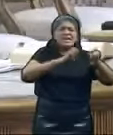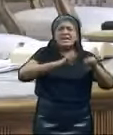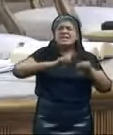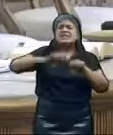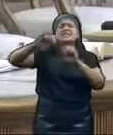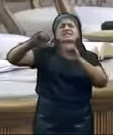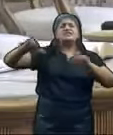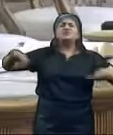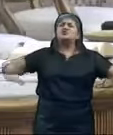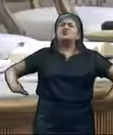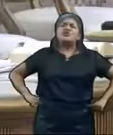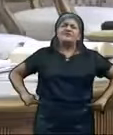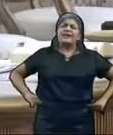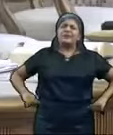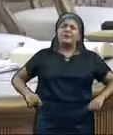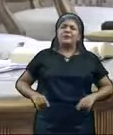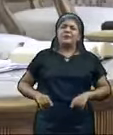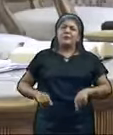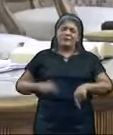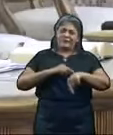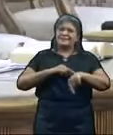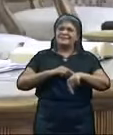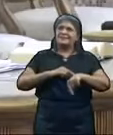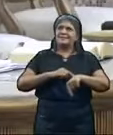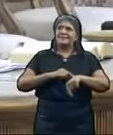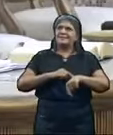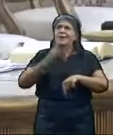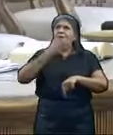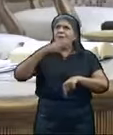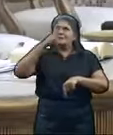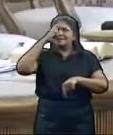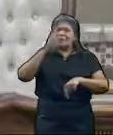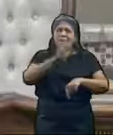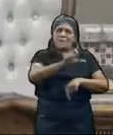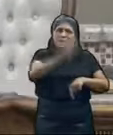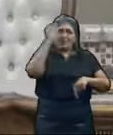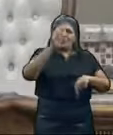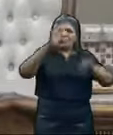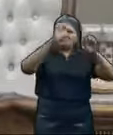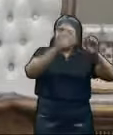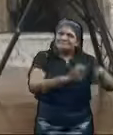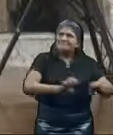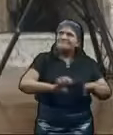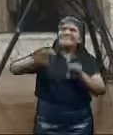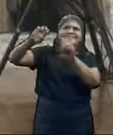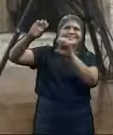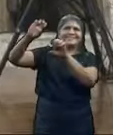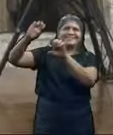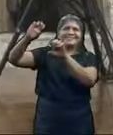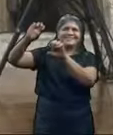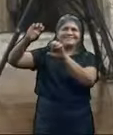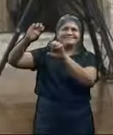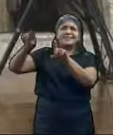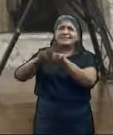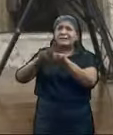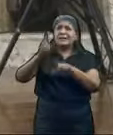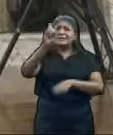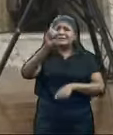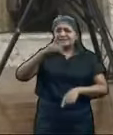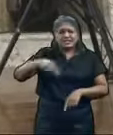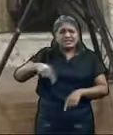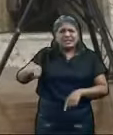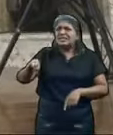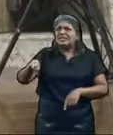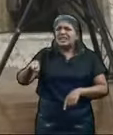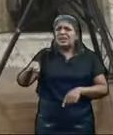porque o mesmo comportamento de perseguição de Júlia desprezo que eles tinham hoje